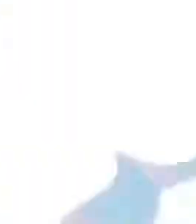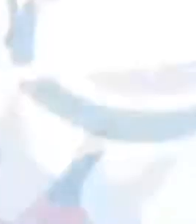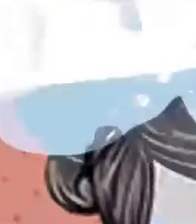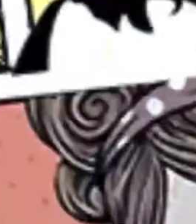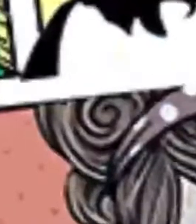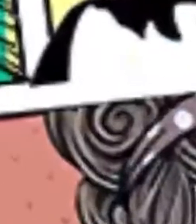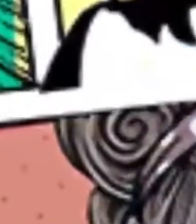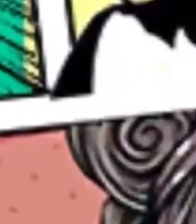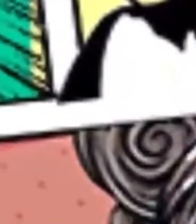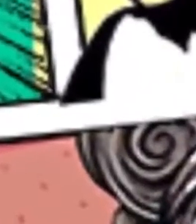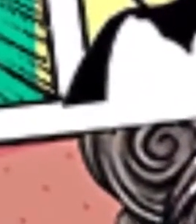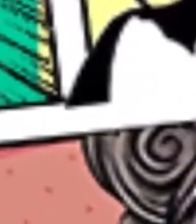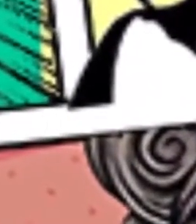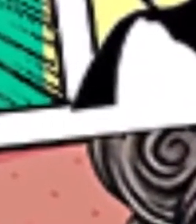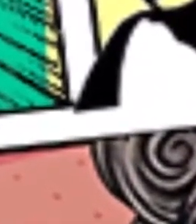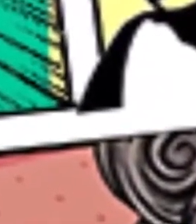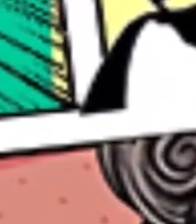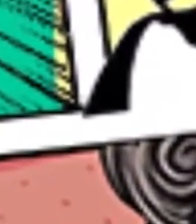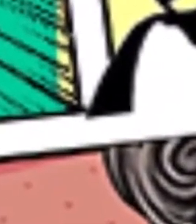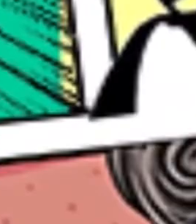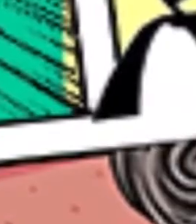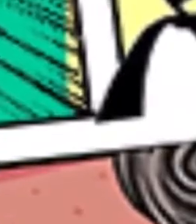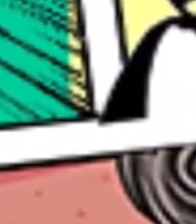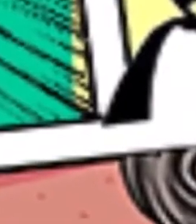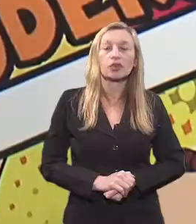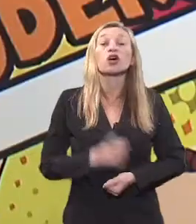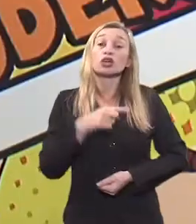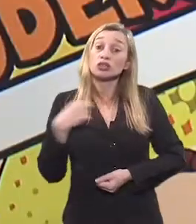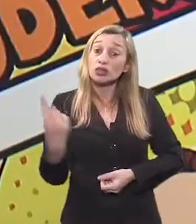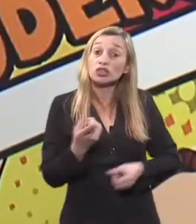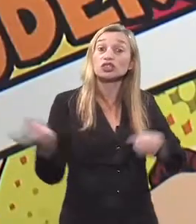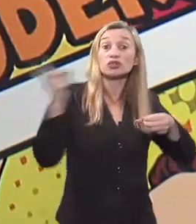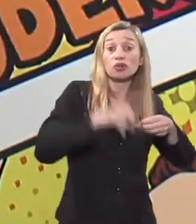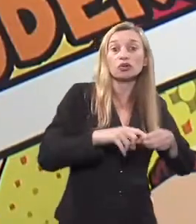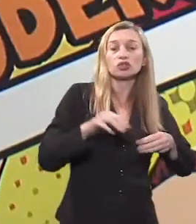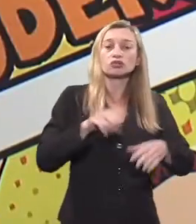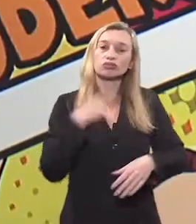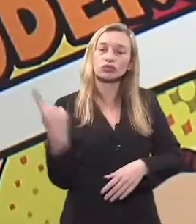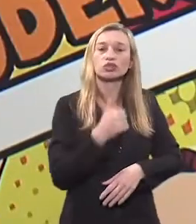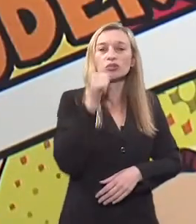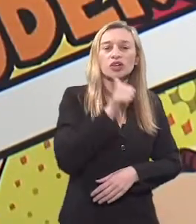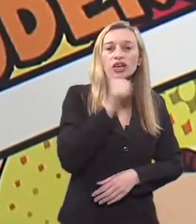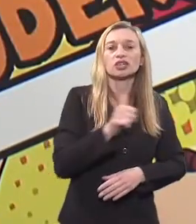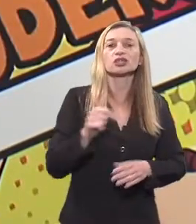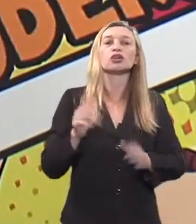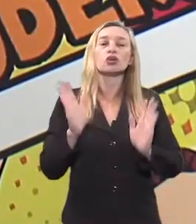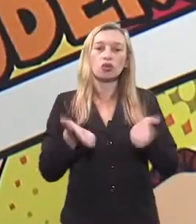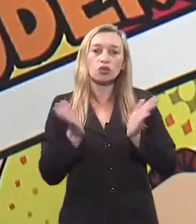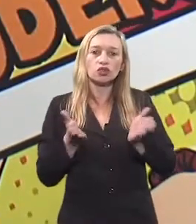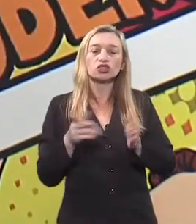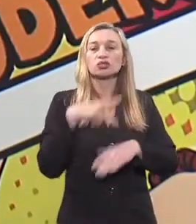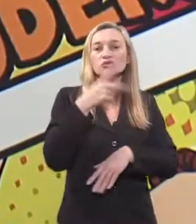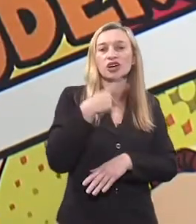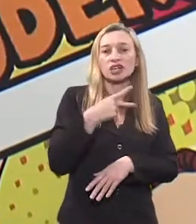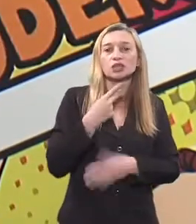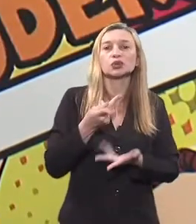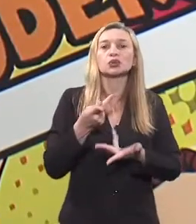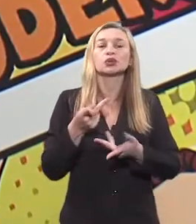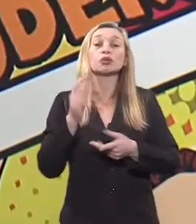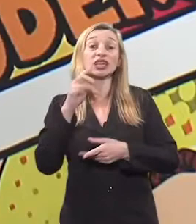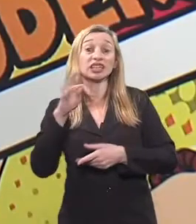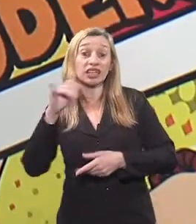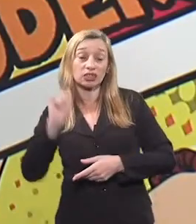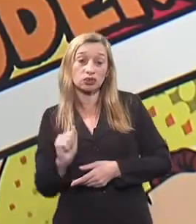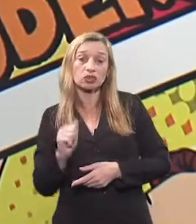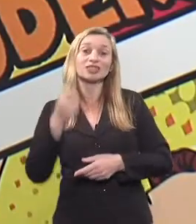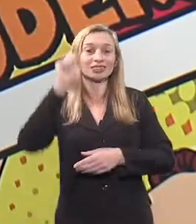mulher, toda mulher. Estamos de volta com o Toda Mulher. No programa de hoje estamos falando